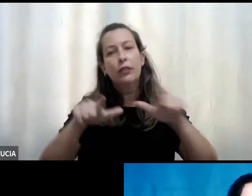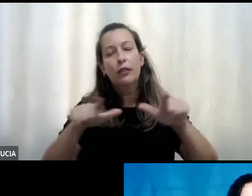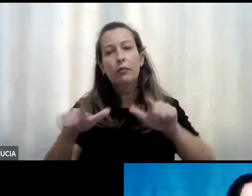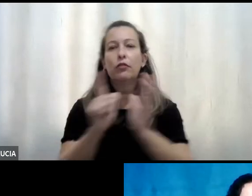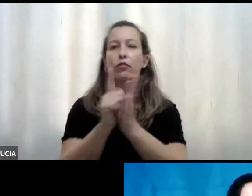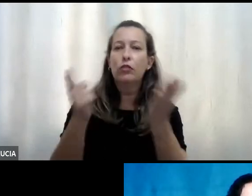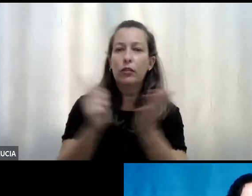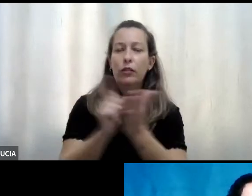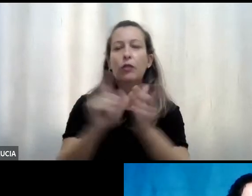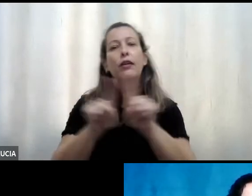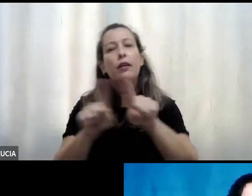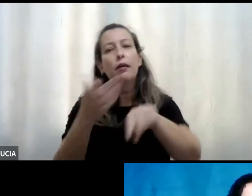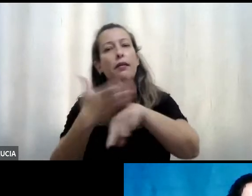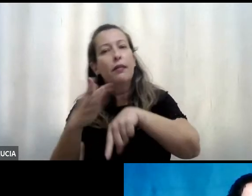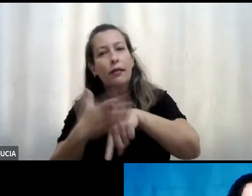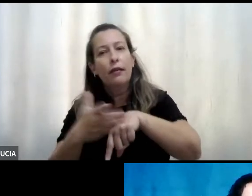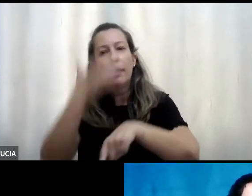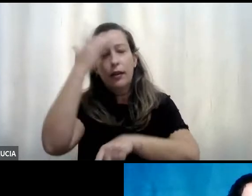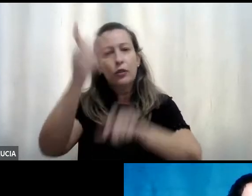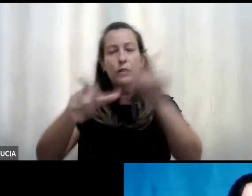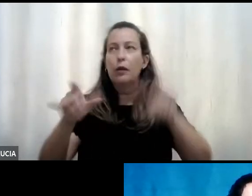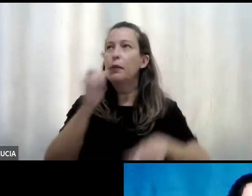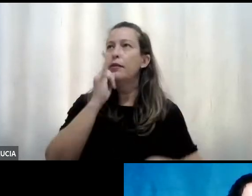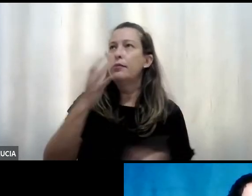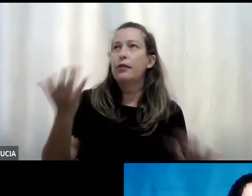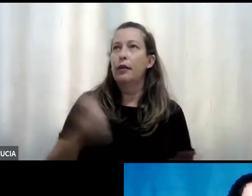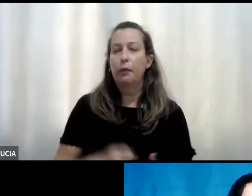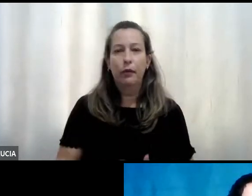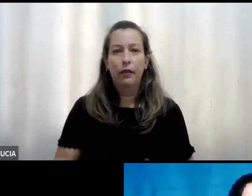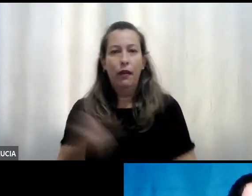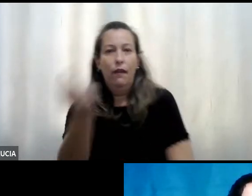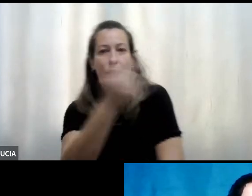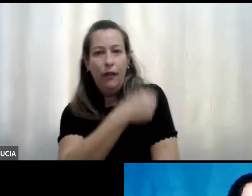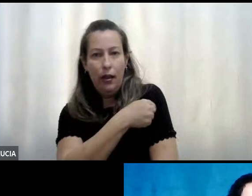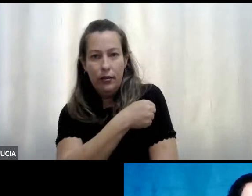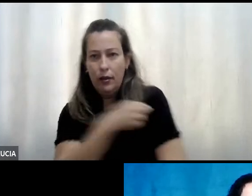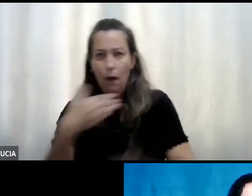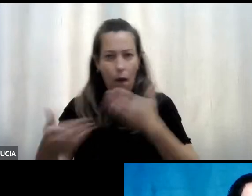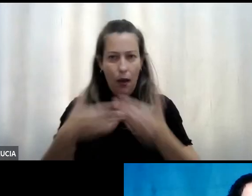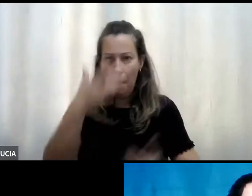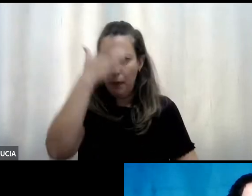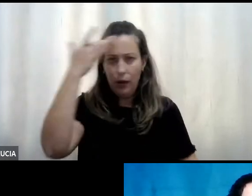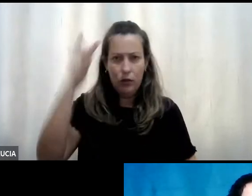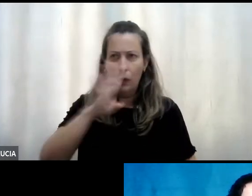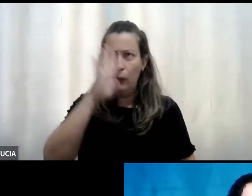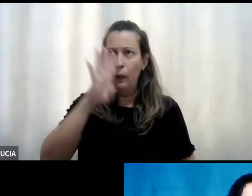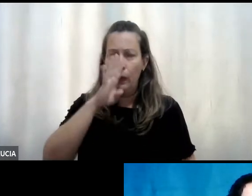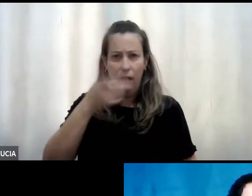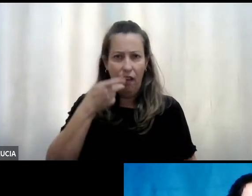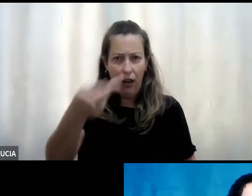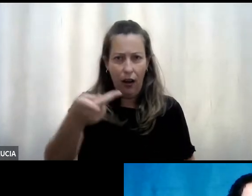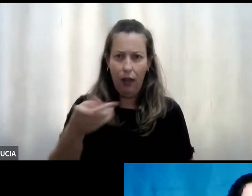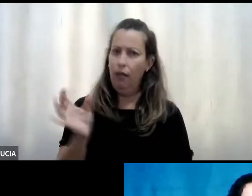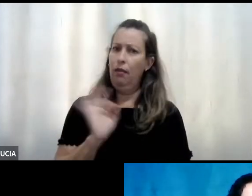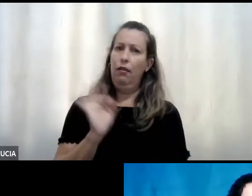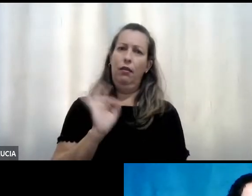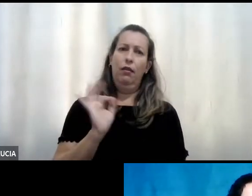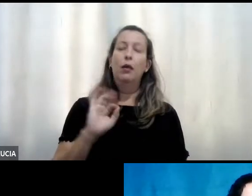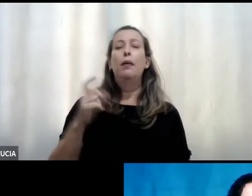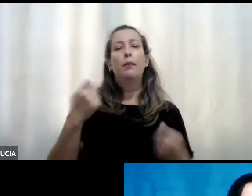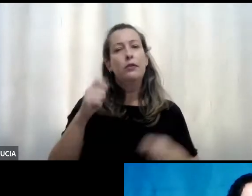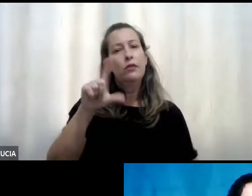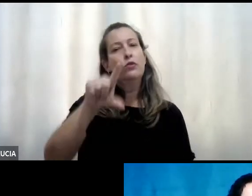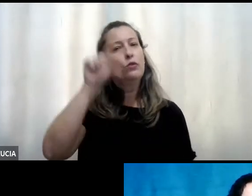pode, assim, vacina, fala quem quer, não é assim, né? A gente, de fato, define quem